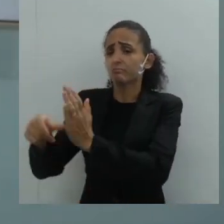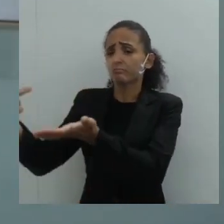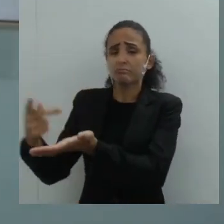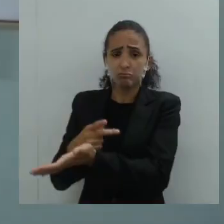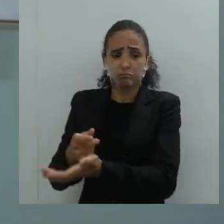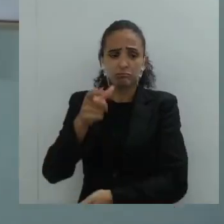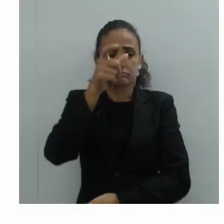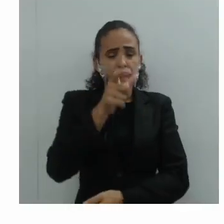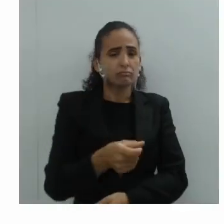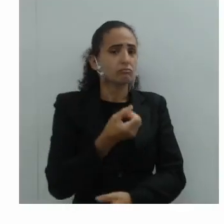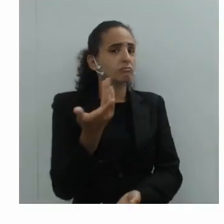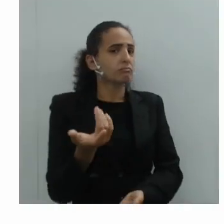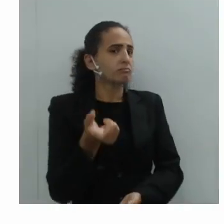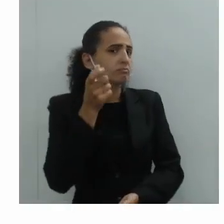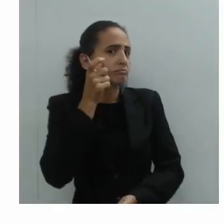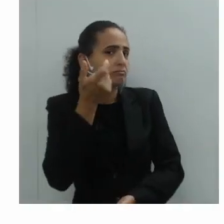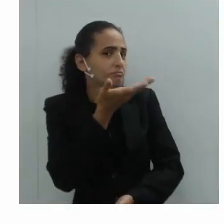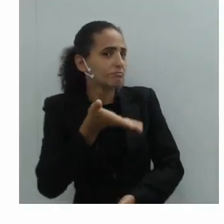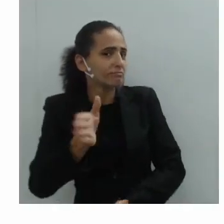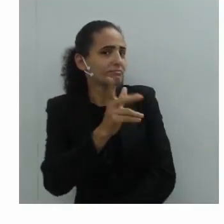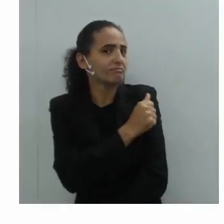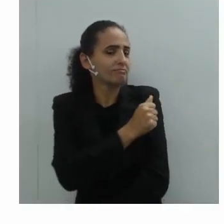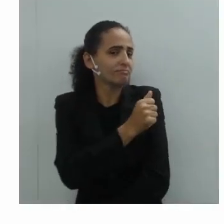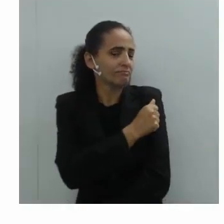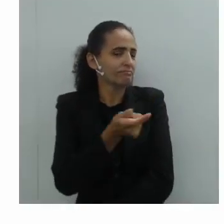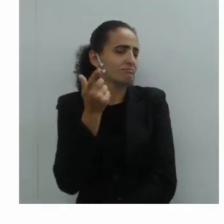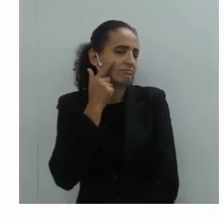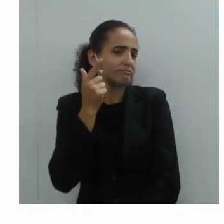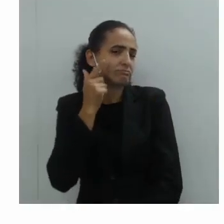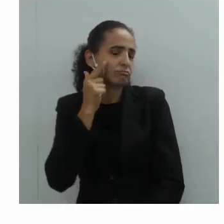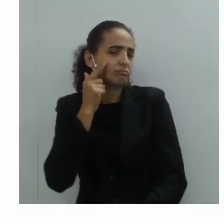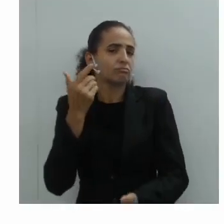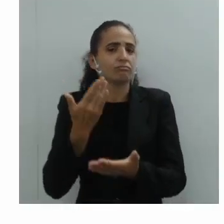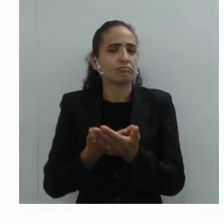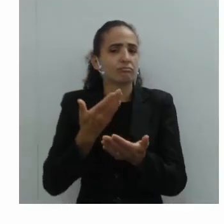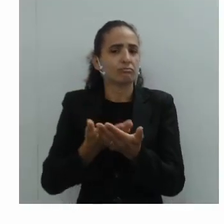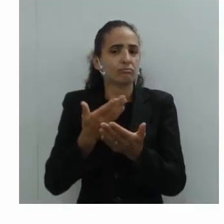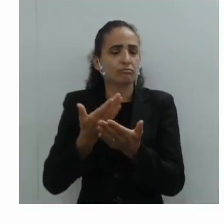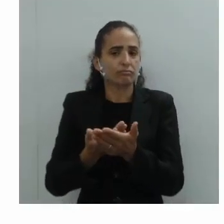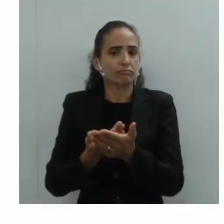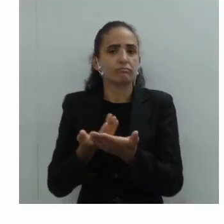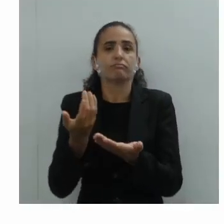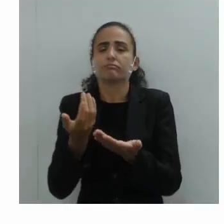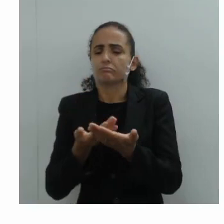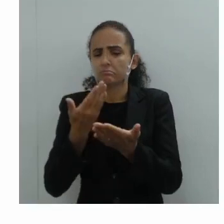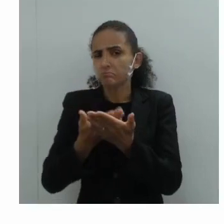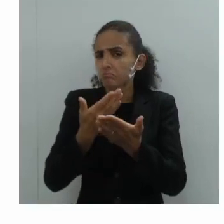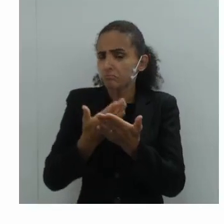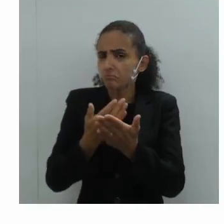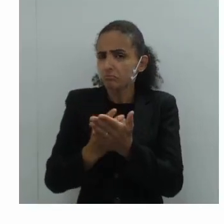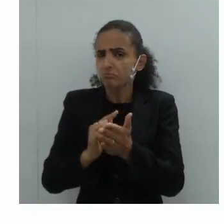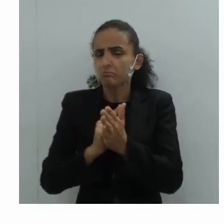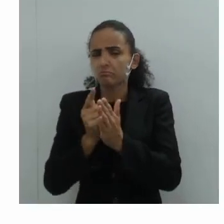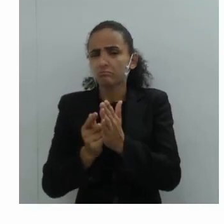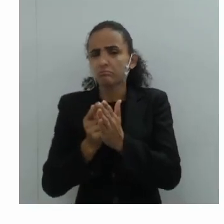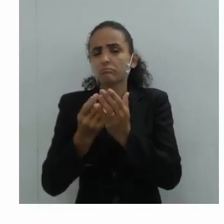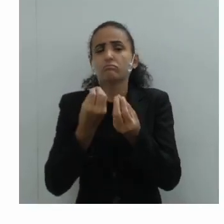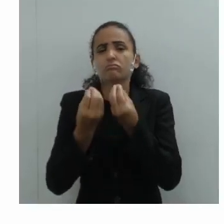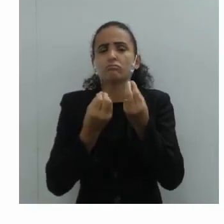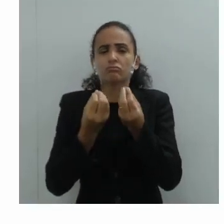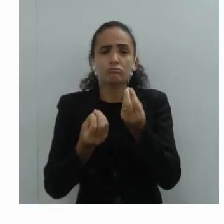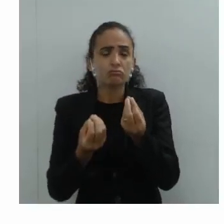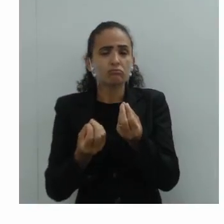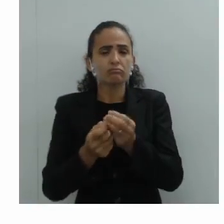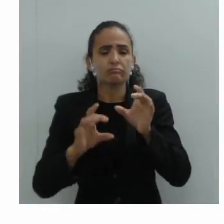sociedade. Então é interessante que você, estudante, observe bem, trabalhem os gêneros textuais, mas de forma com a liberdade